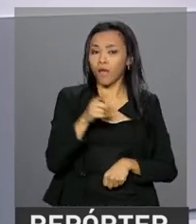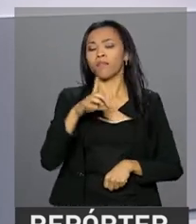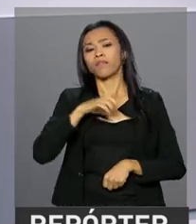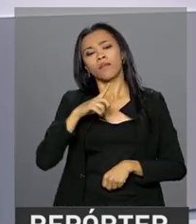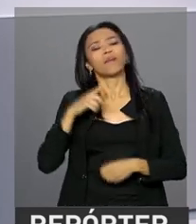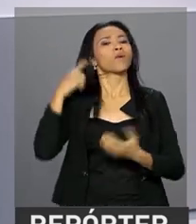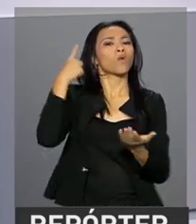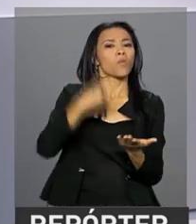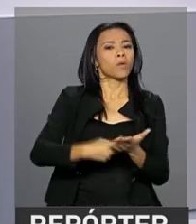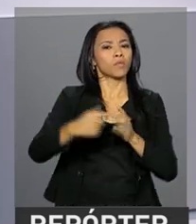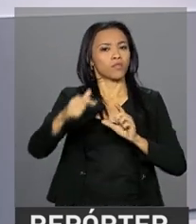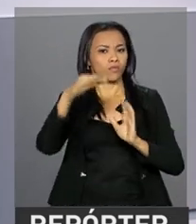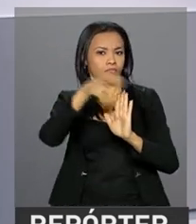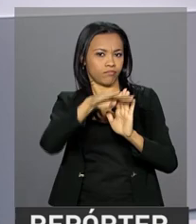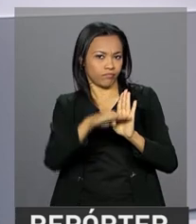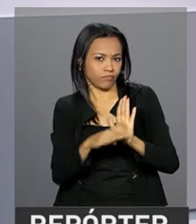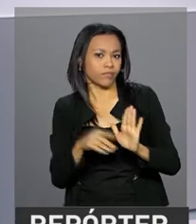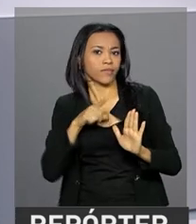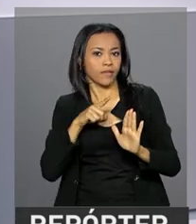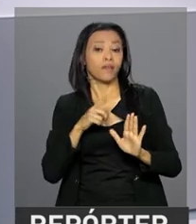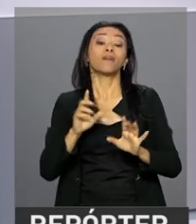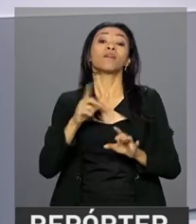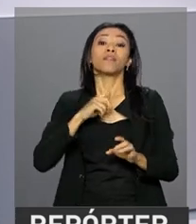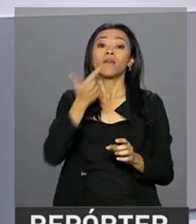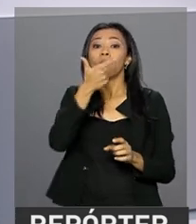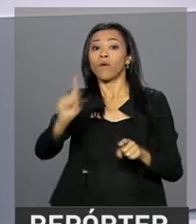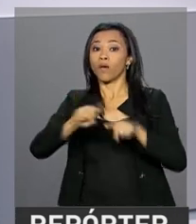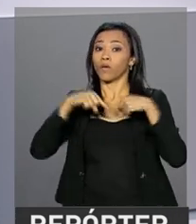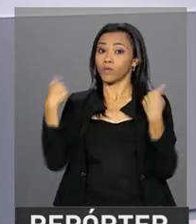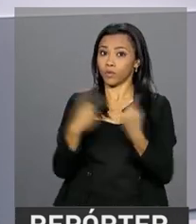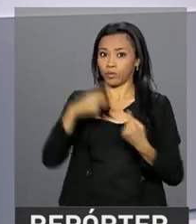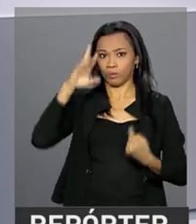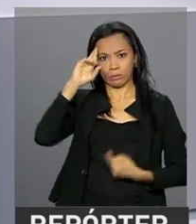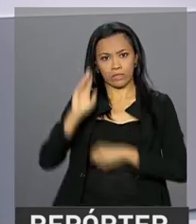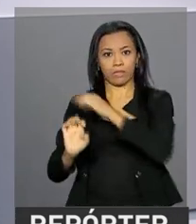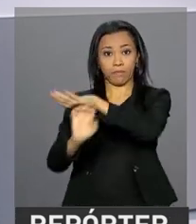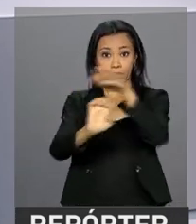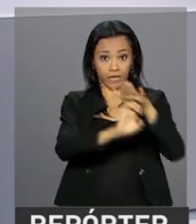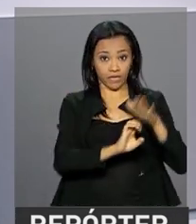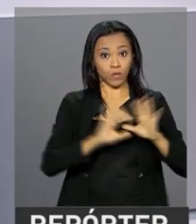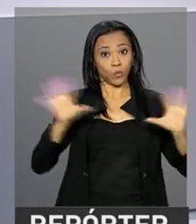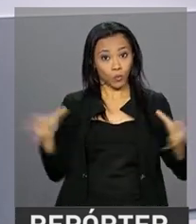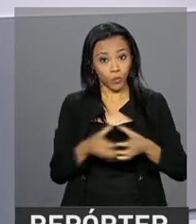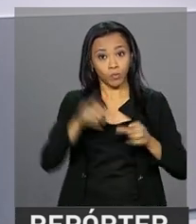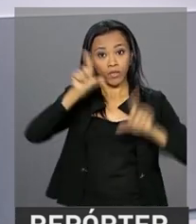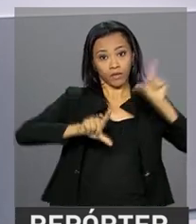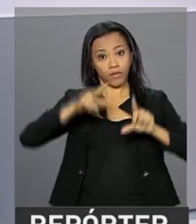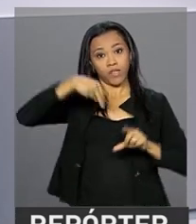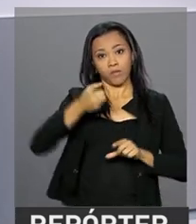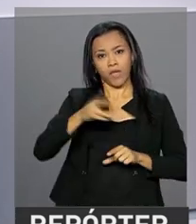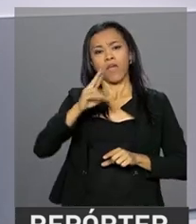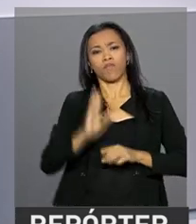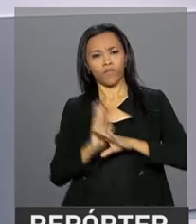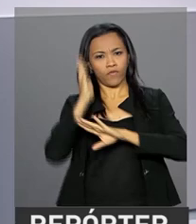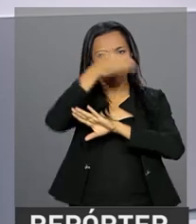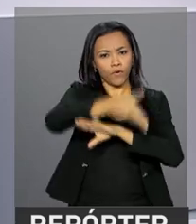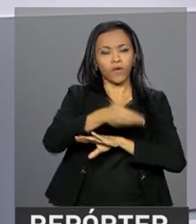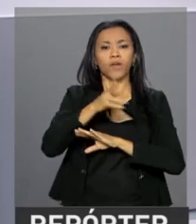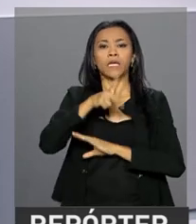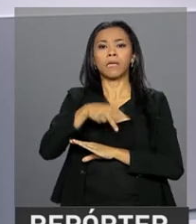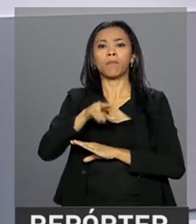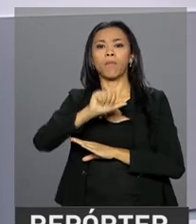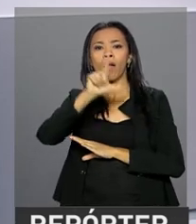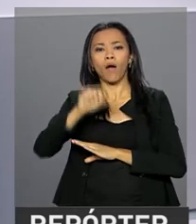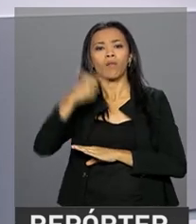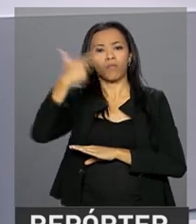as autoridades norueguesas, Temer tem reuniões com empresários. A equipe da TV NBR está em Oslo e o repórter Paulo La Sálvia